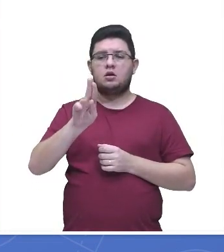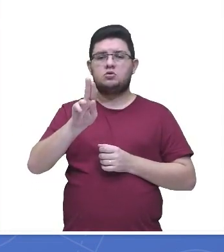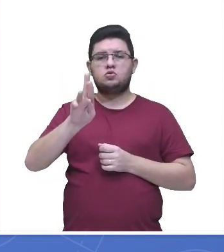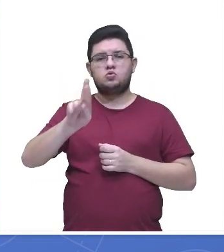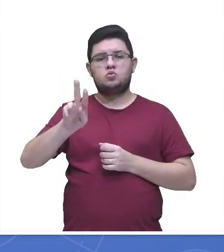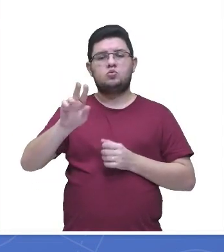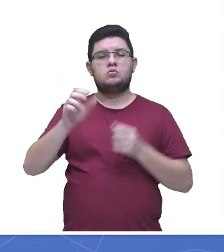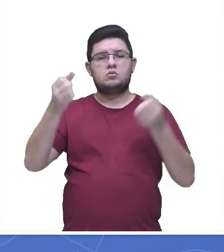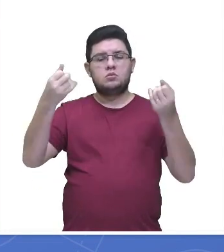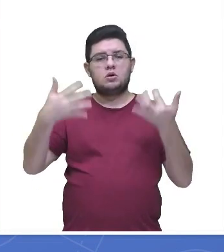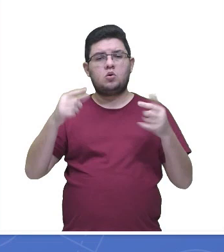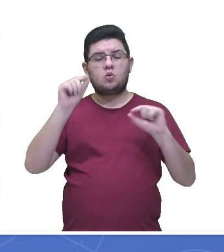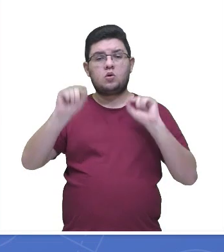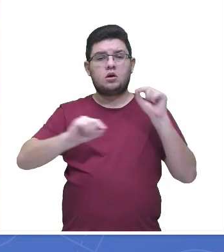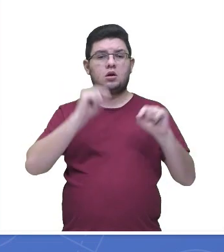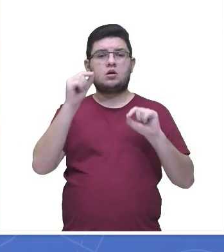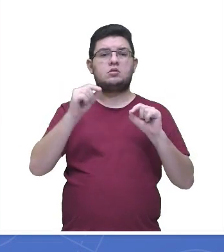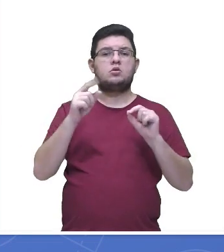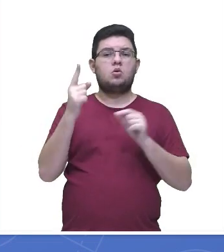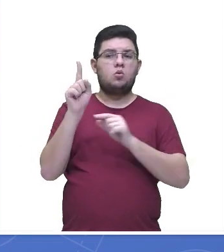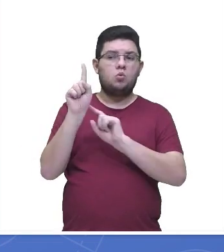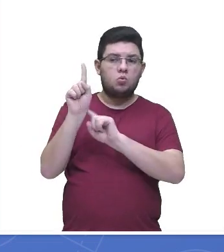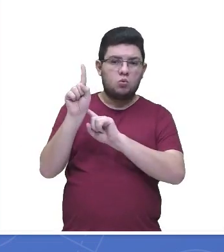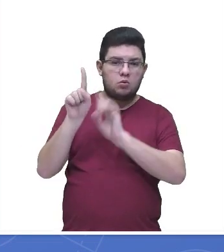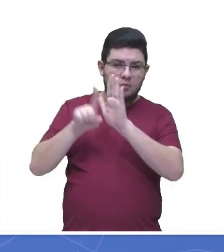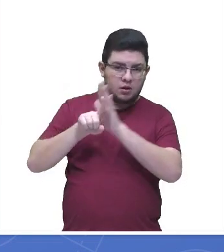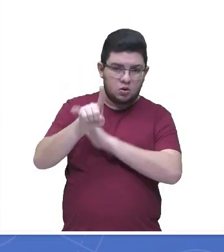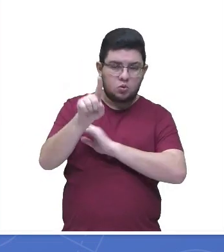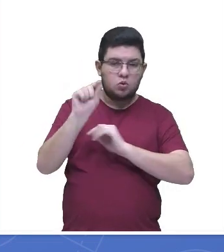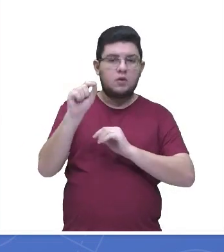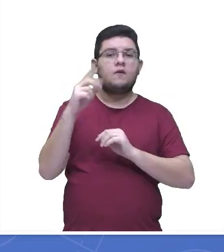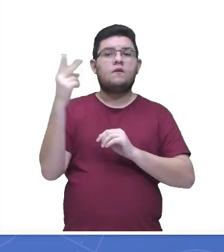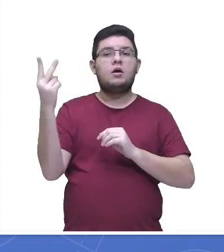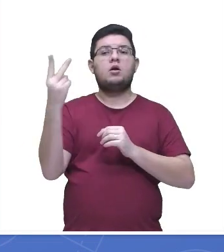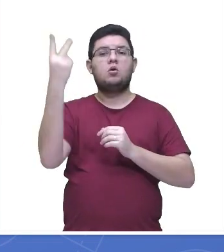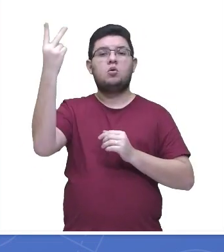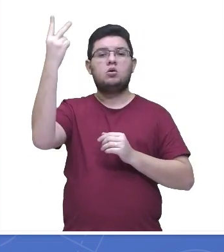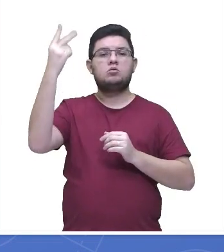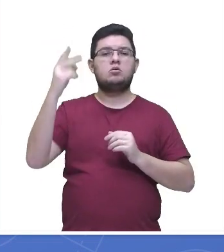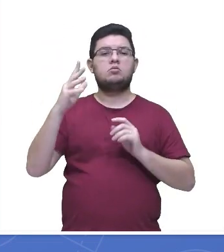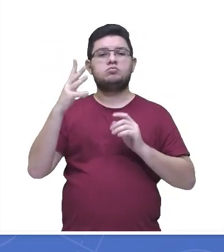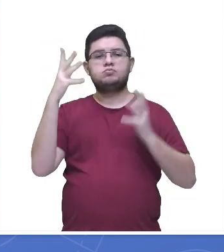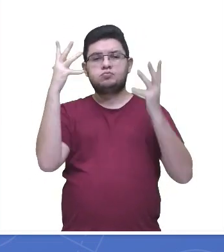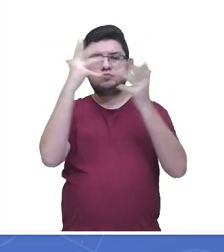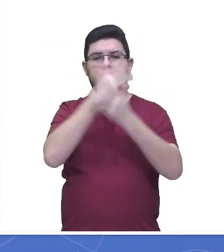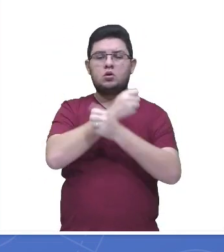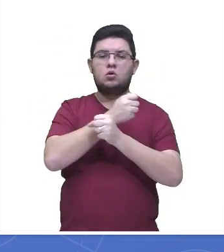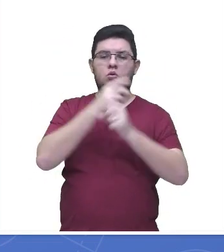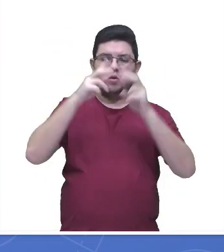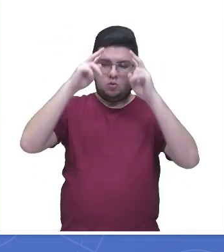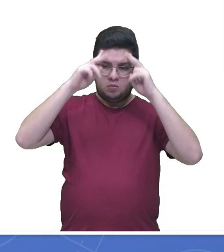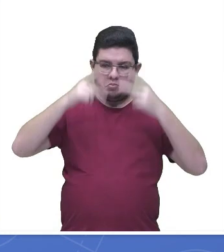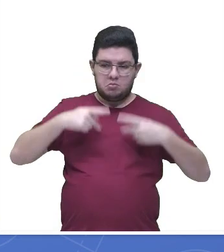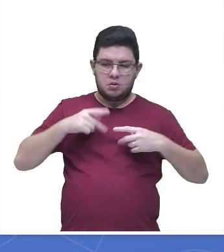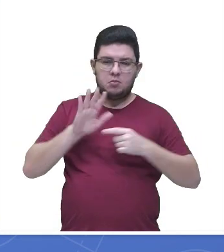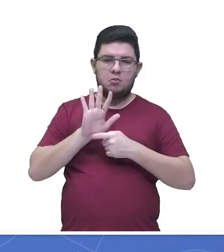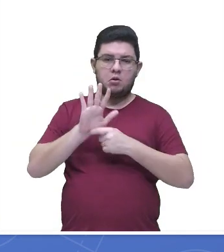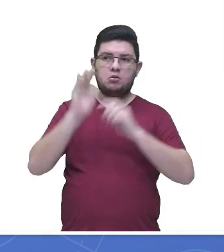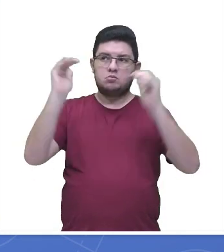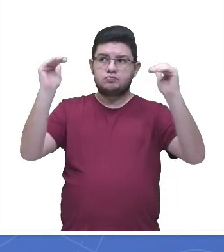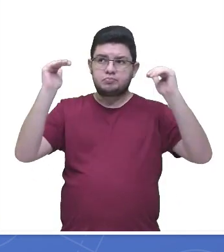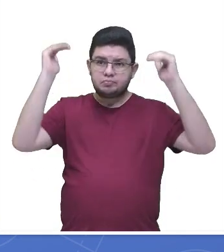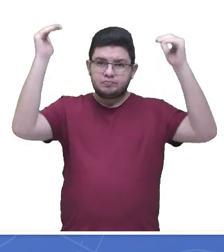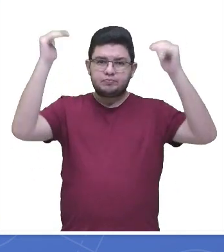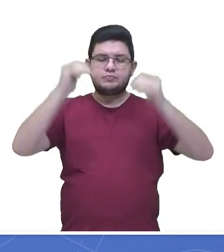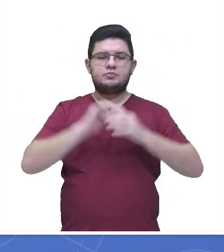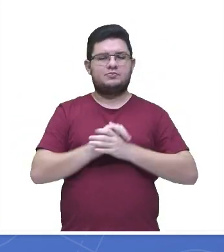1. Valoriza a beleza do homem buscando mostrar sua superioridade. Bravo! Vocês estão